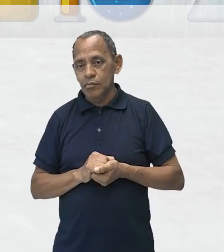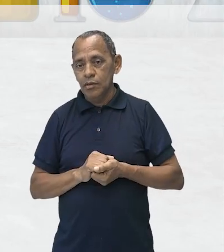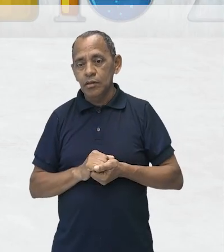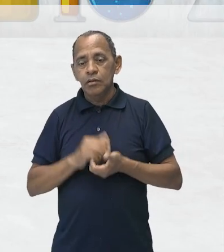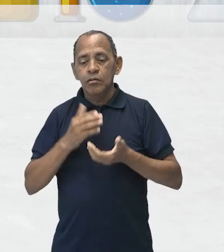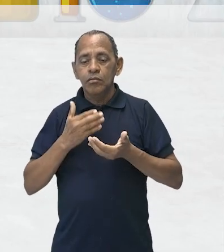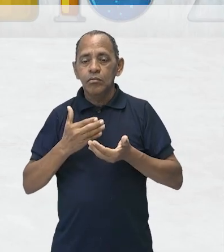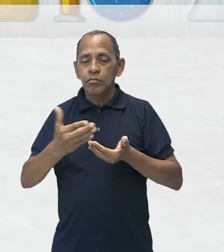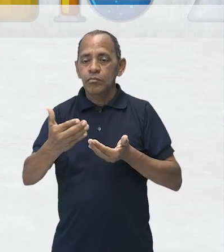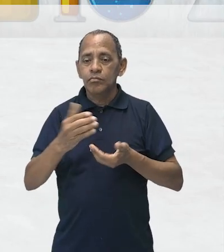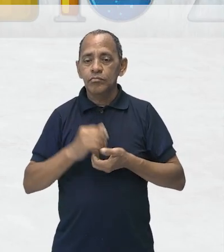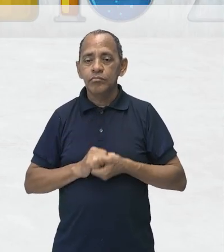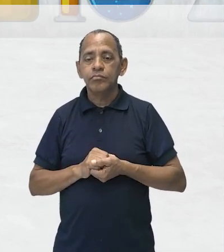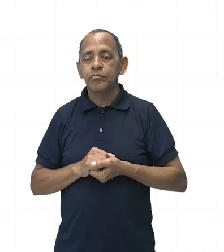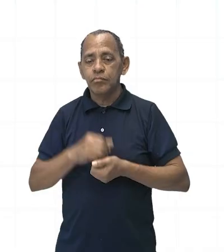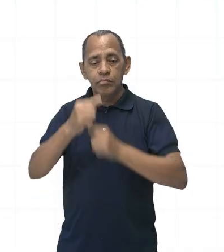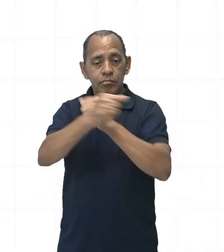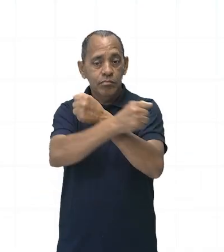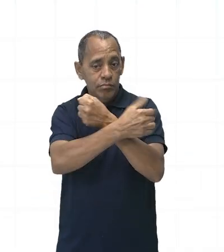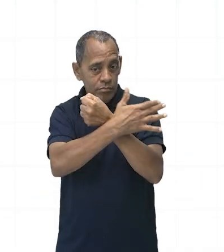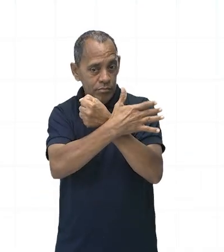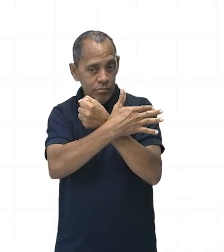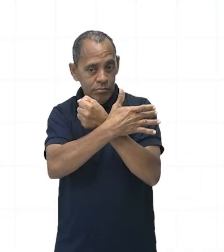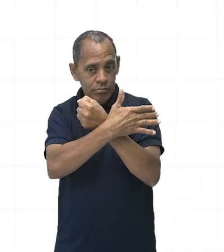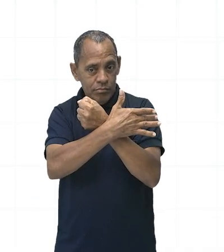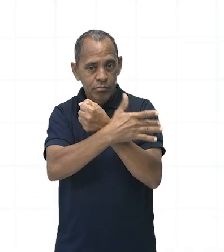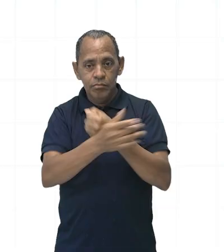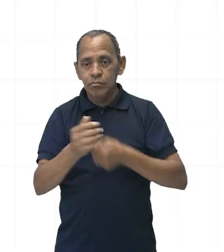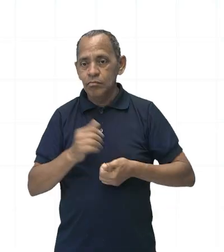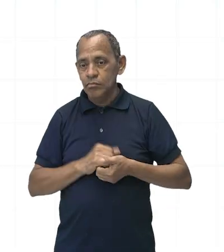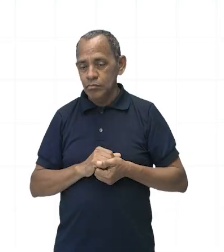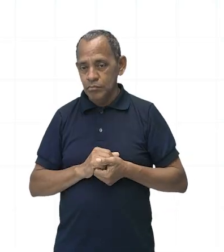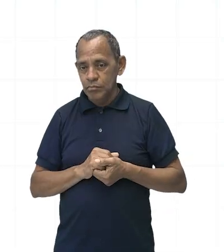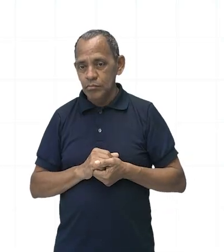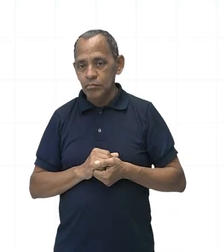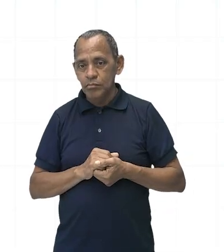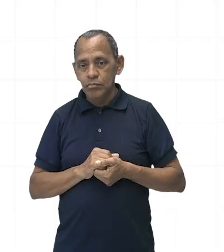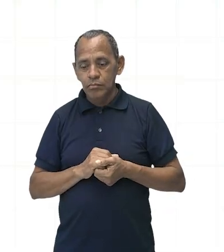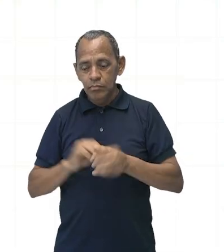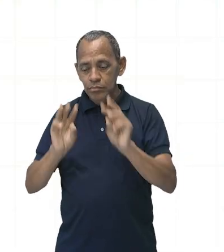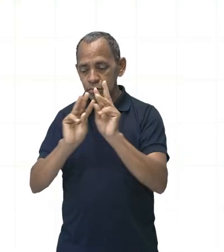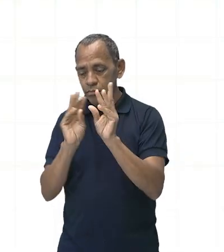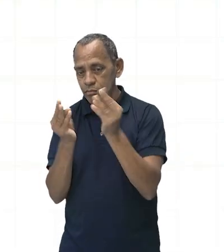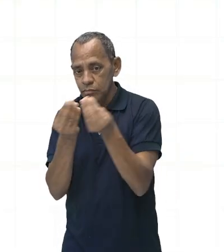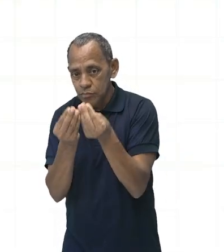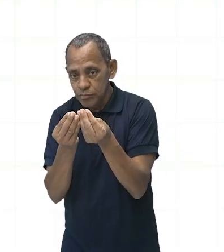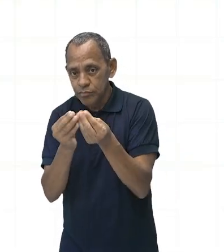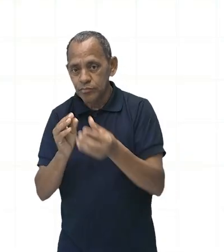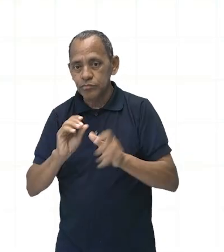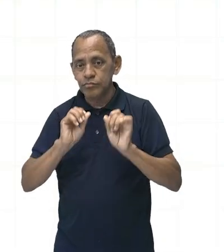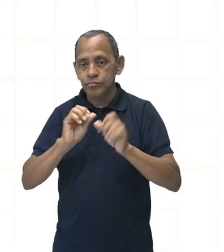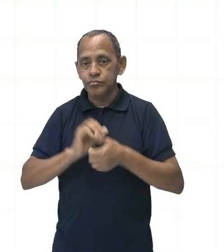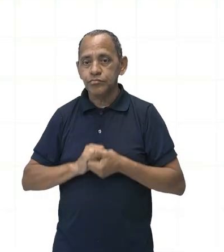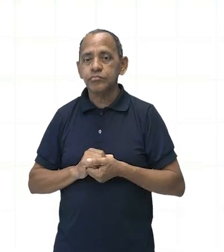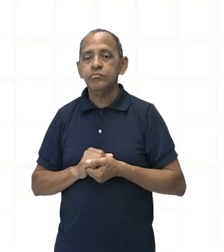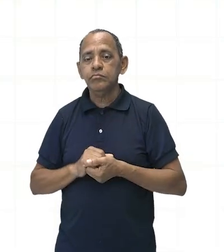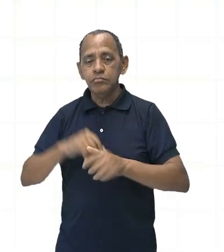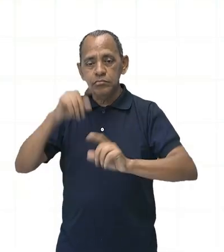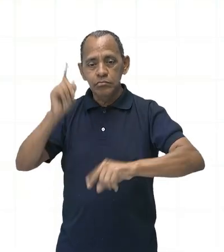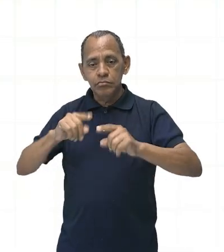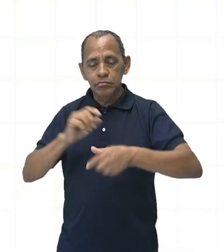Vamos começar pelos ácidos. Os ácidos, eles são substâncias que, em